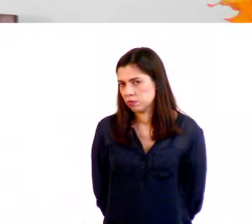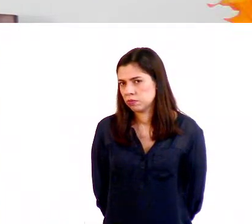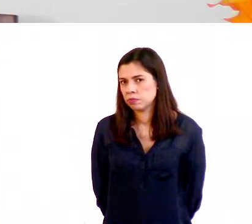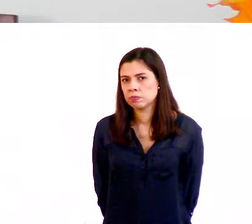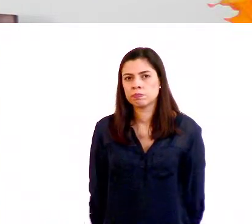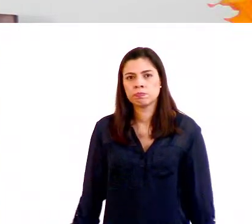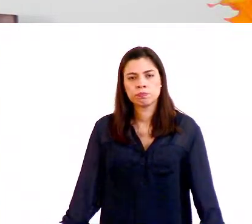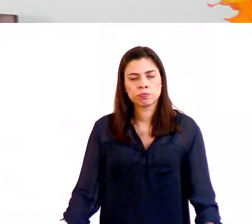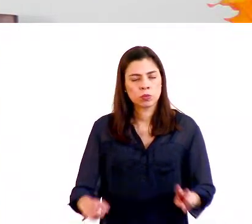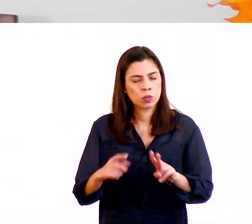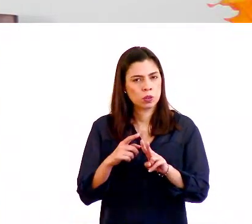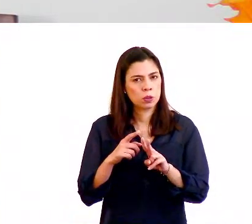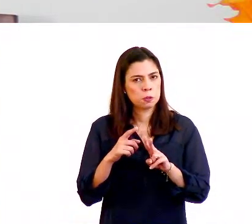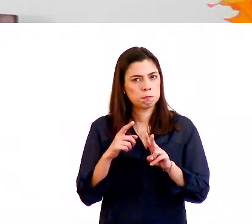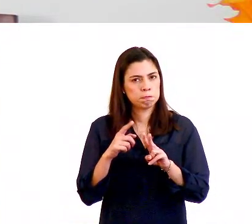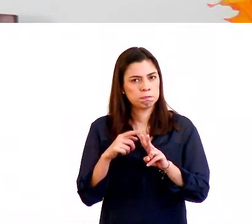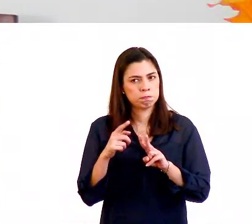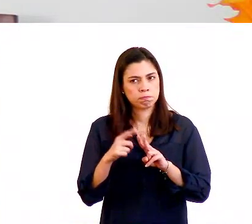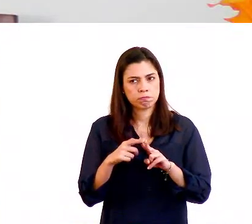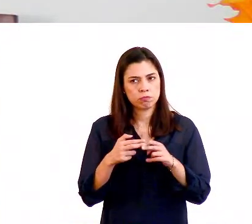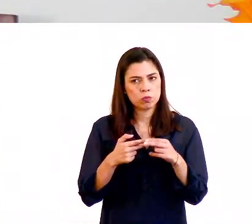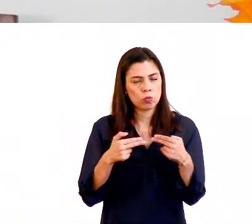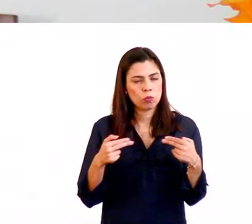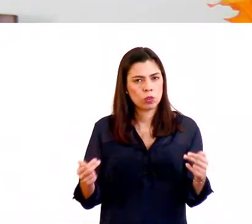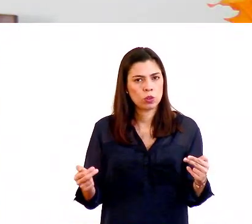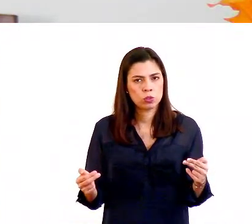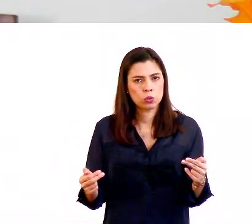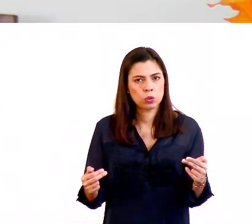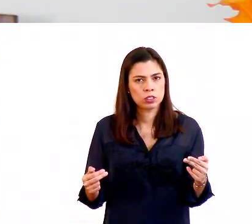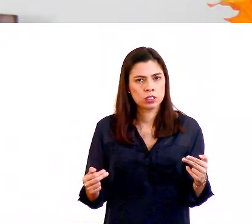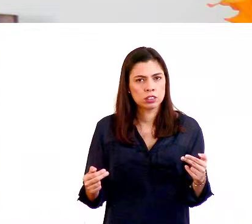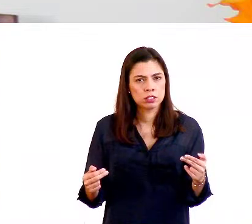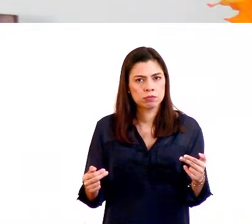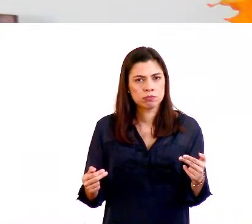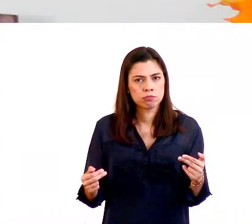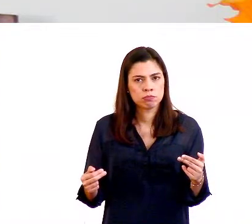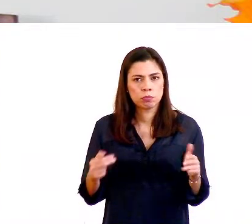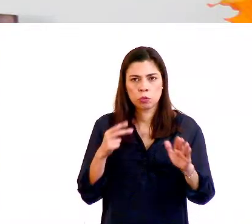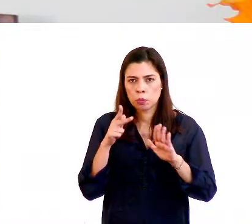quais é impossível que Deus minta.